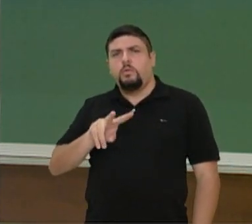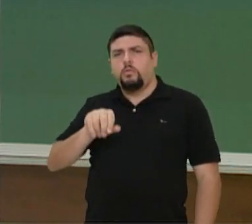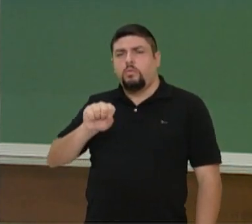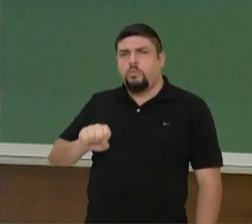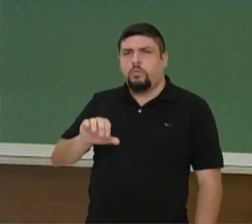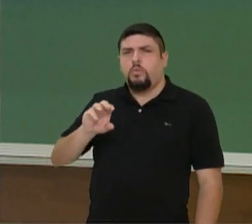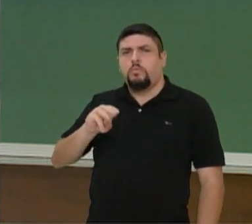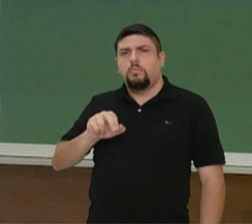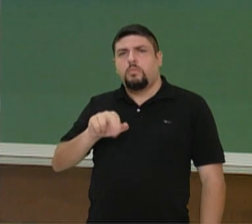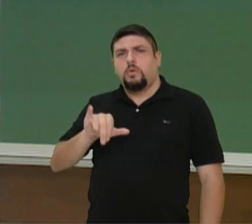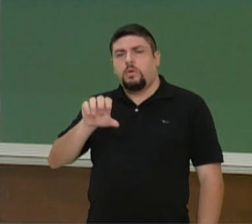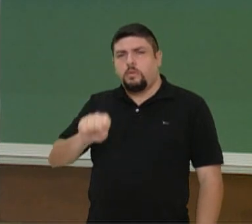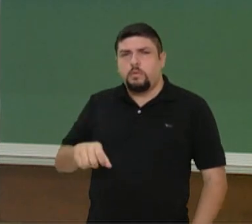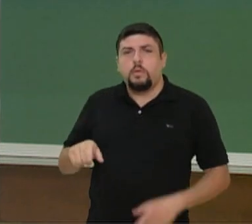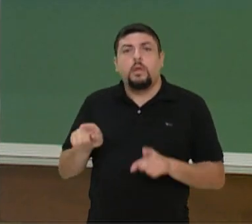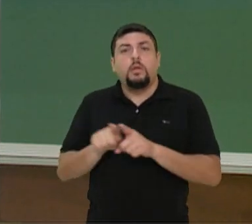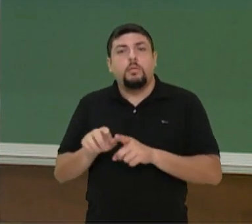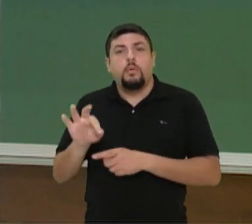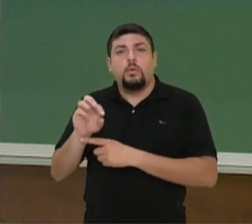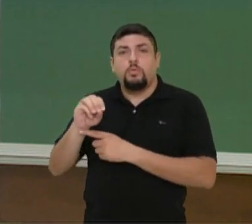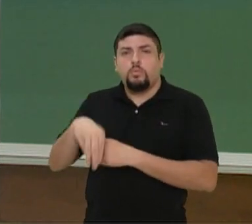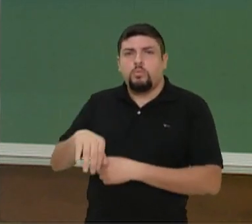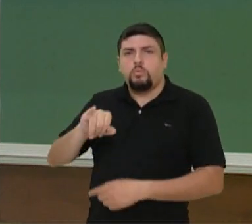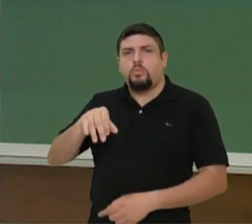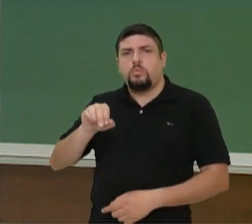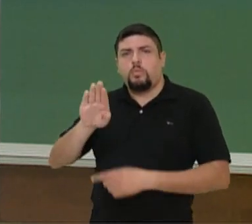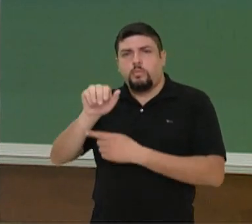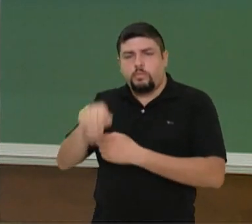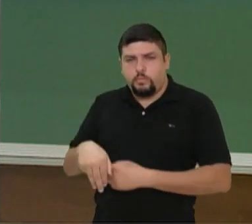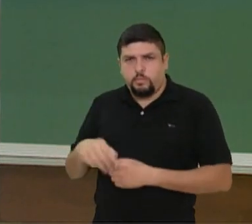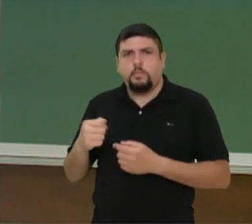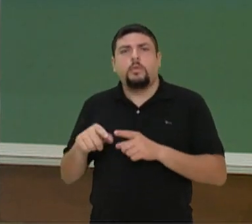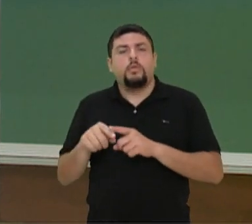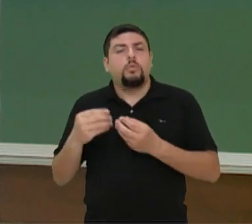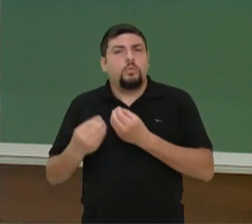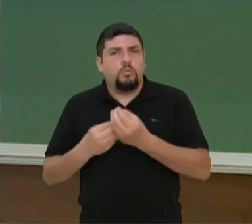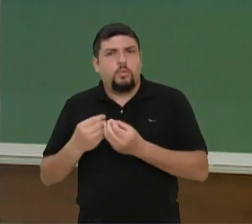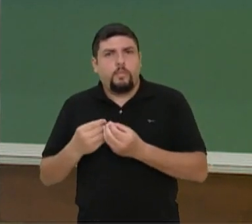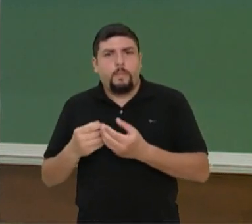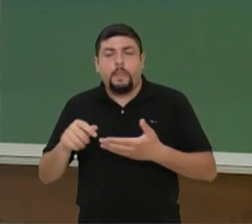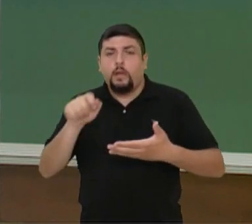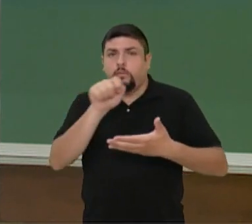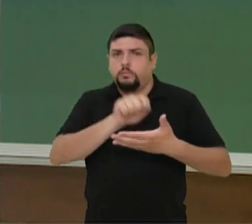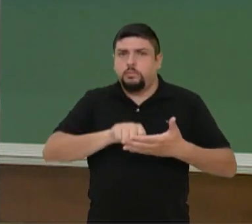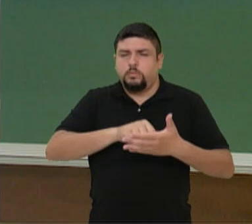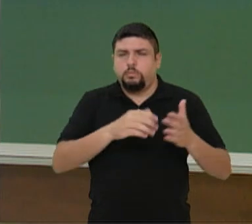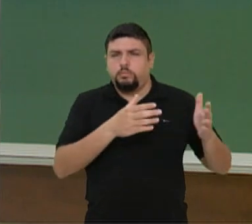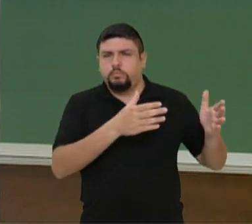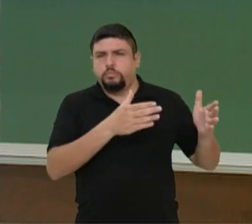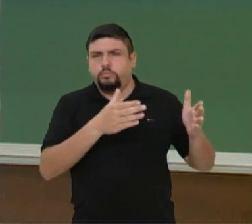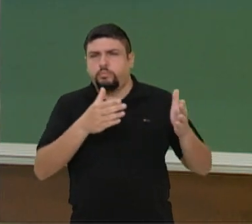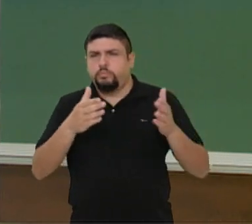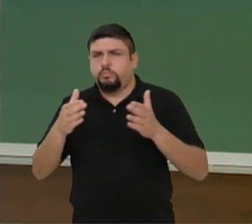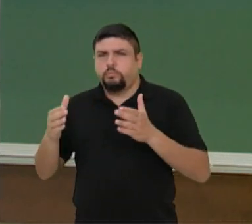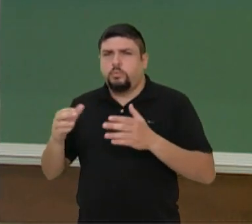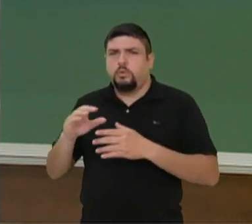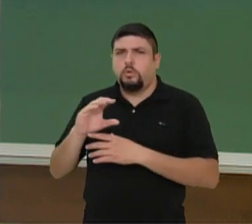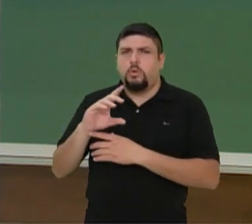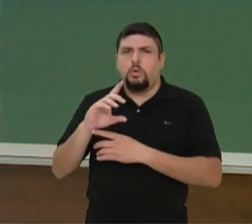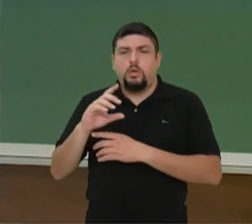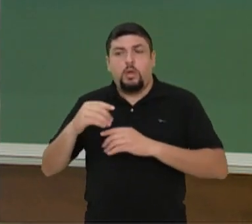anterior nós lembrávamos que escreveram uma sinfonia, a Sinfonia da Alvorada, ou seja, são